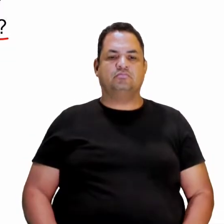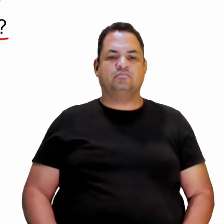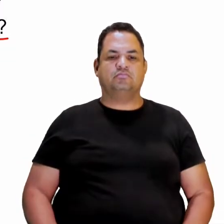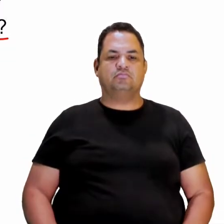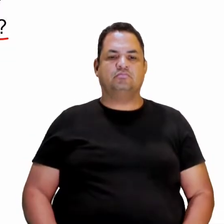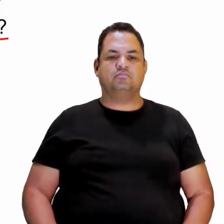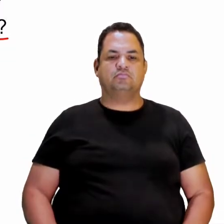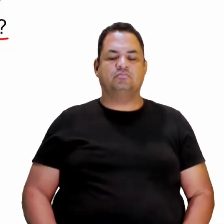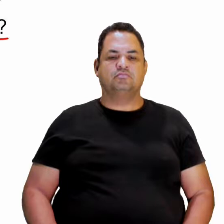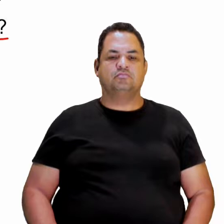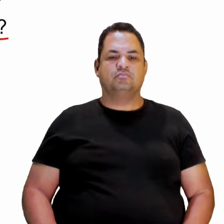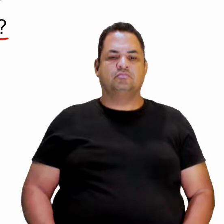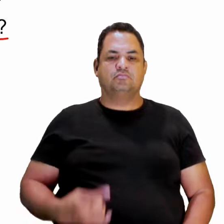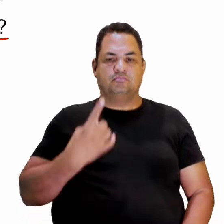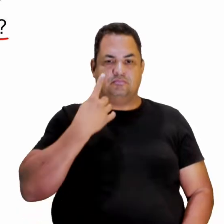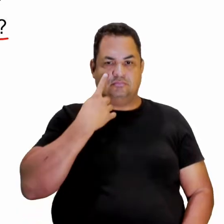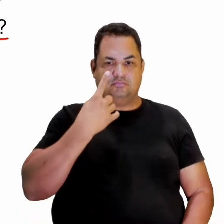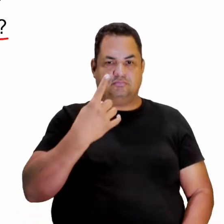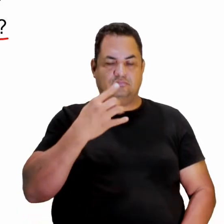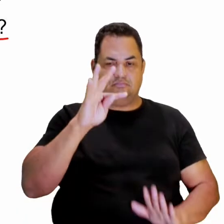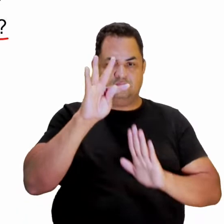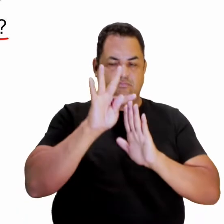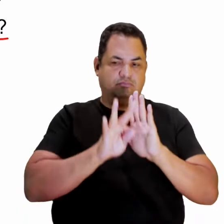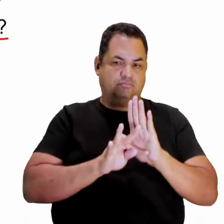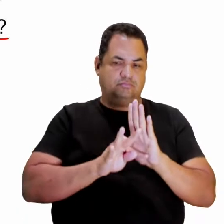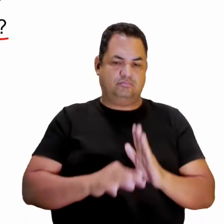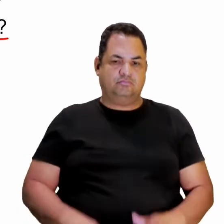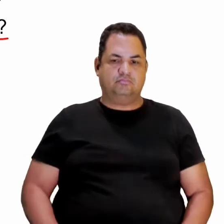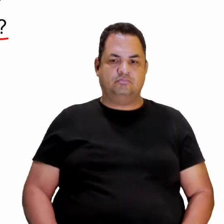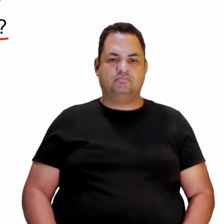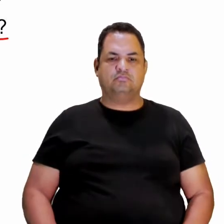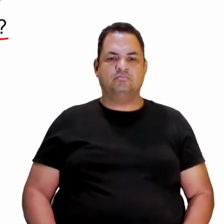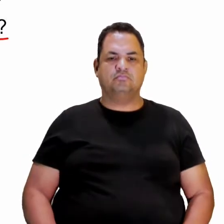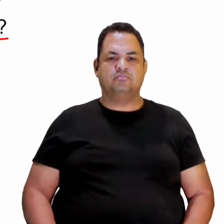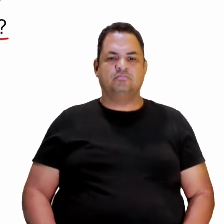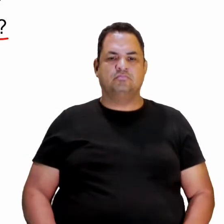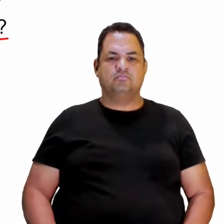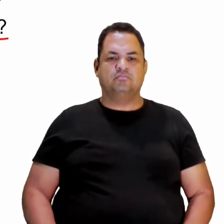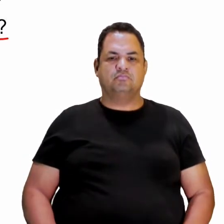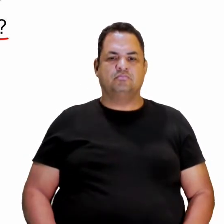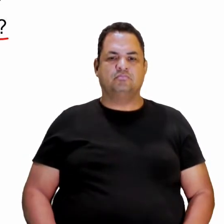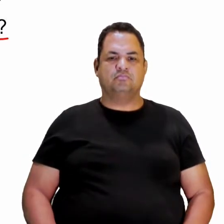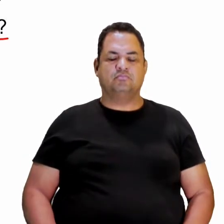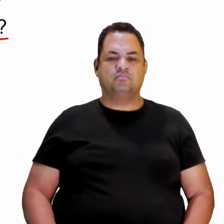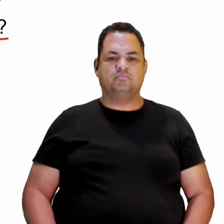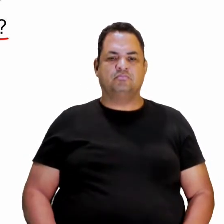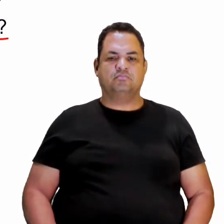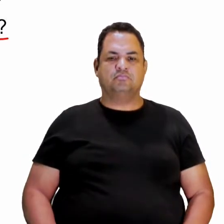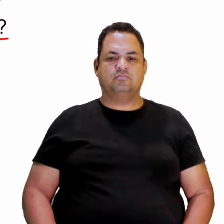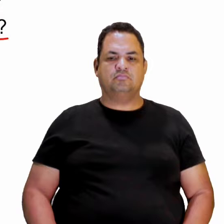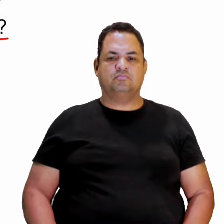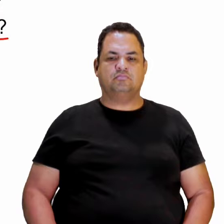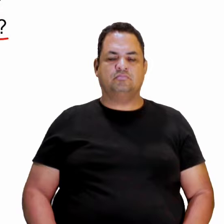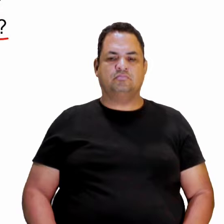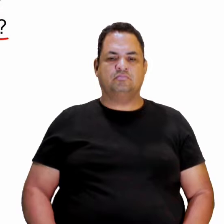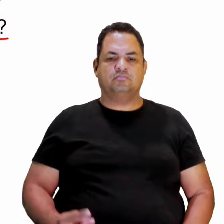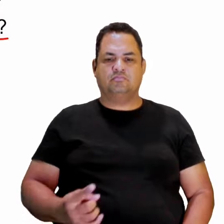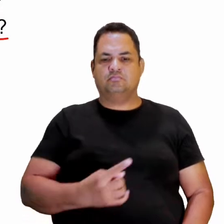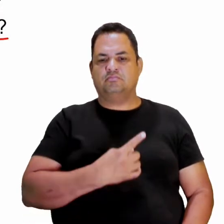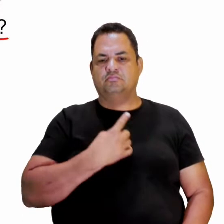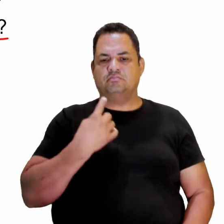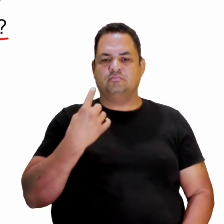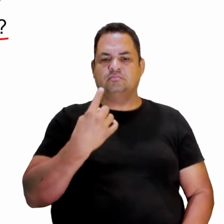seja, de acordo com o texto, we are not conserving the planet, nós não